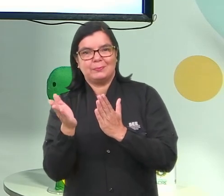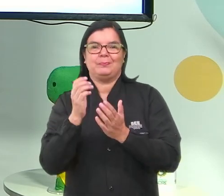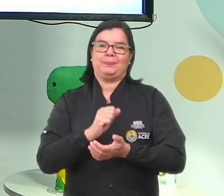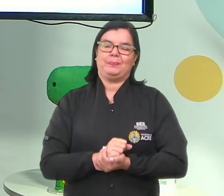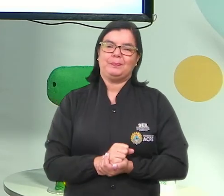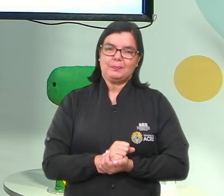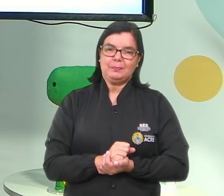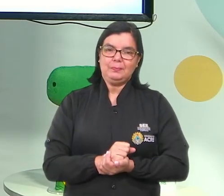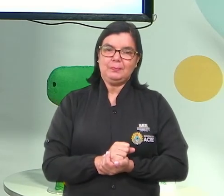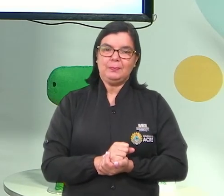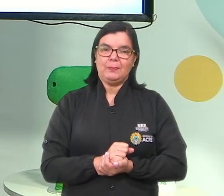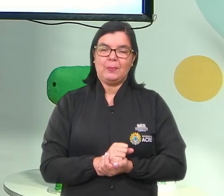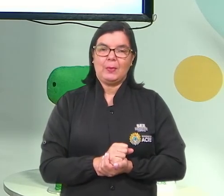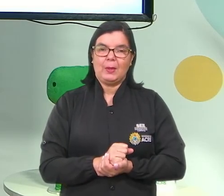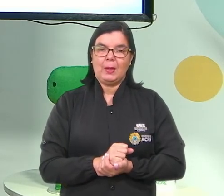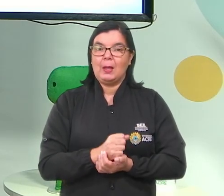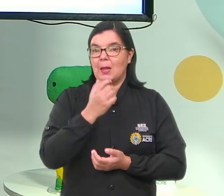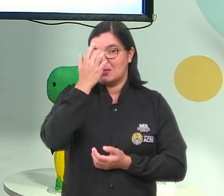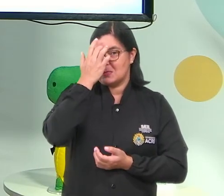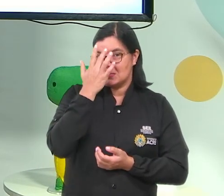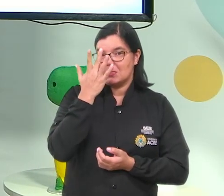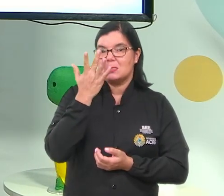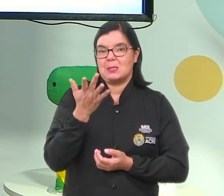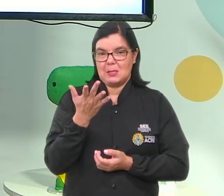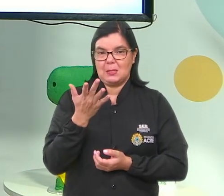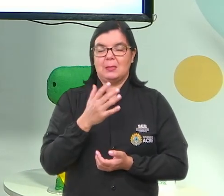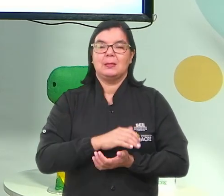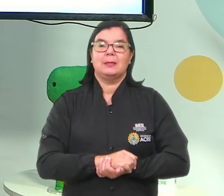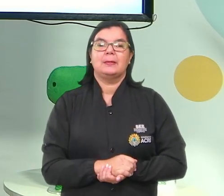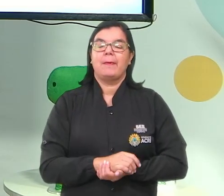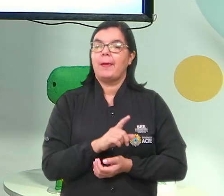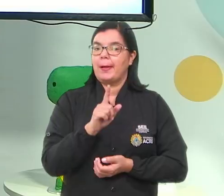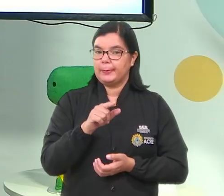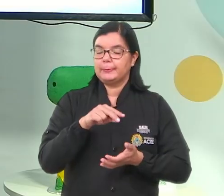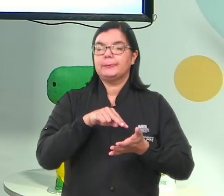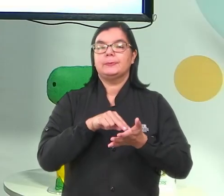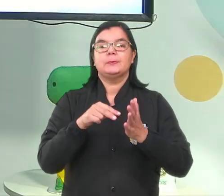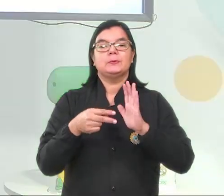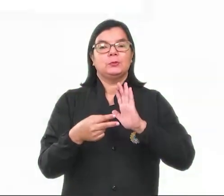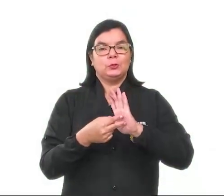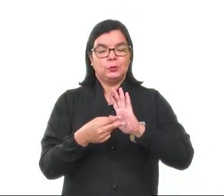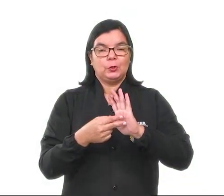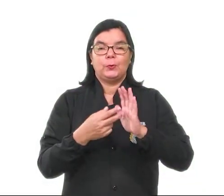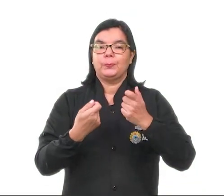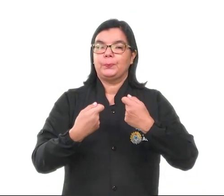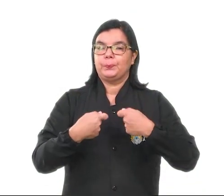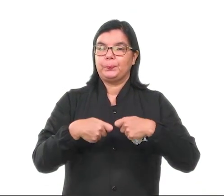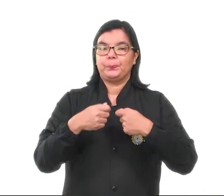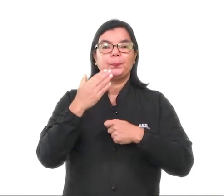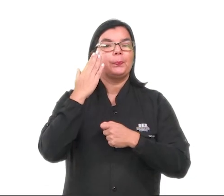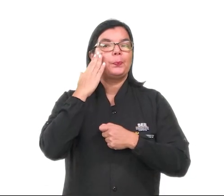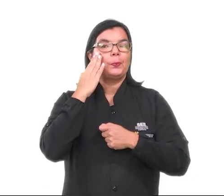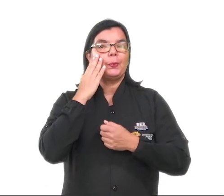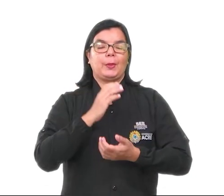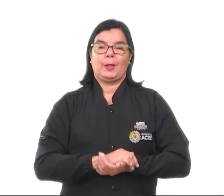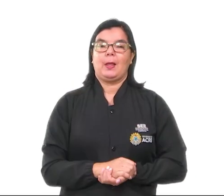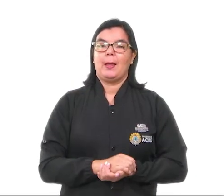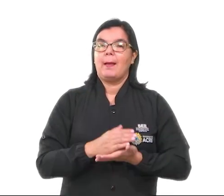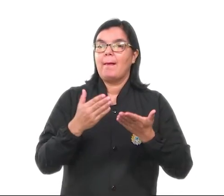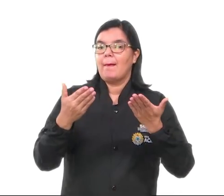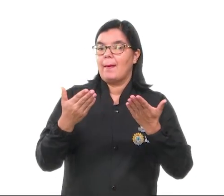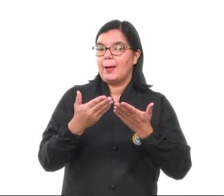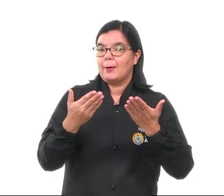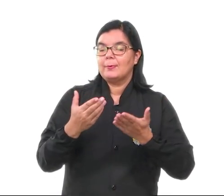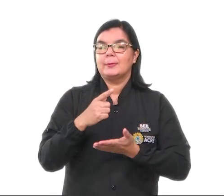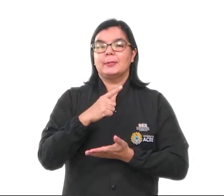a questão das facilitações, né? Então, é nesse sentido que precisamos entender. E agora nós